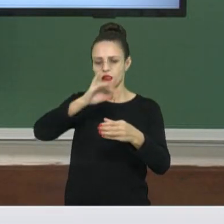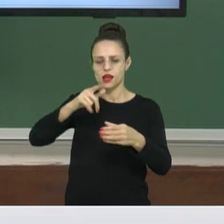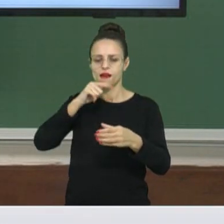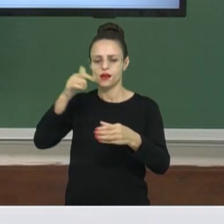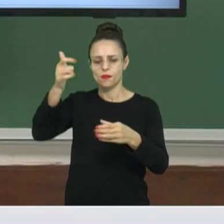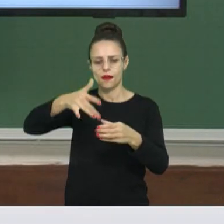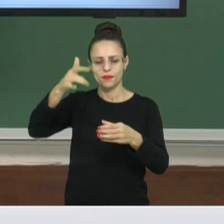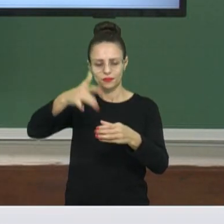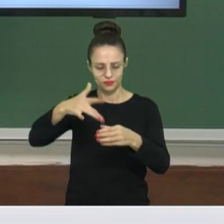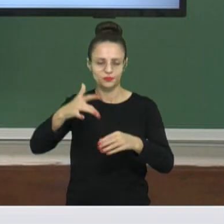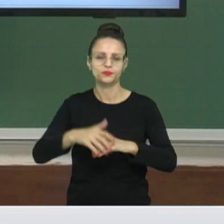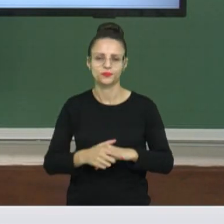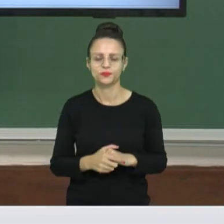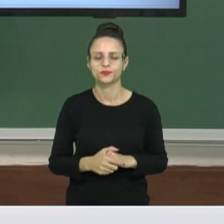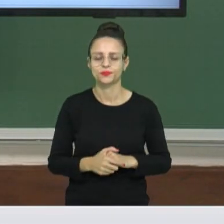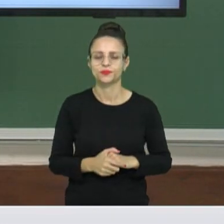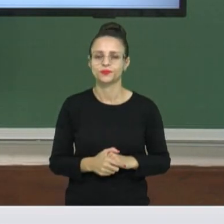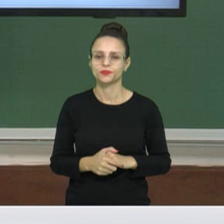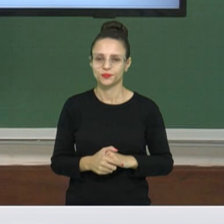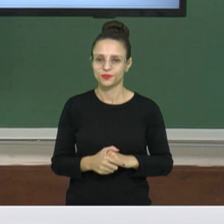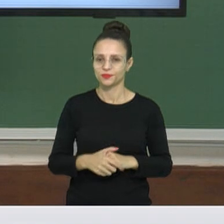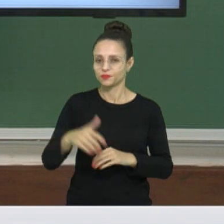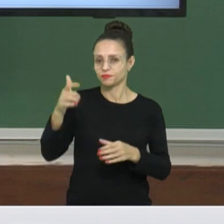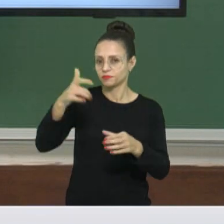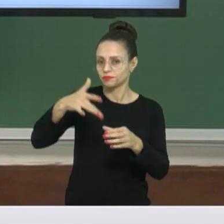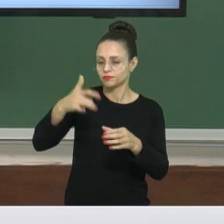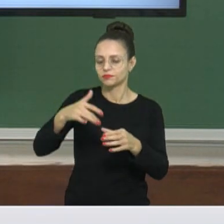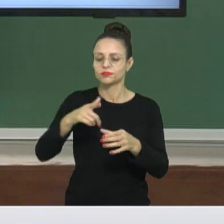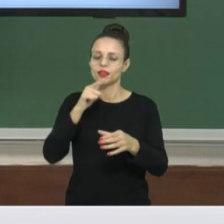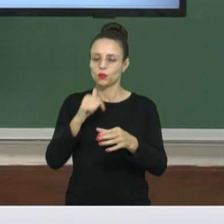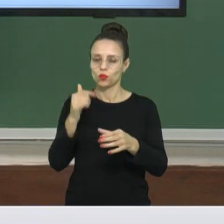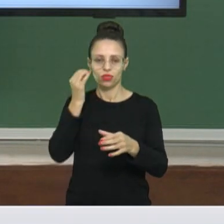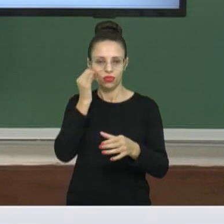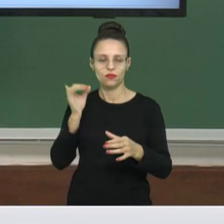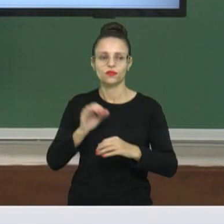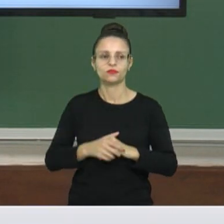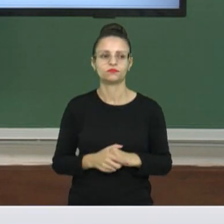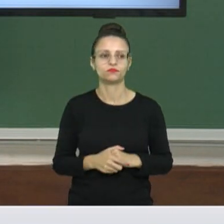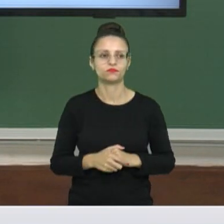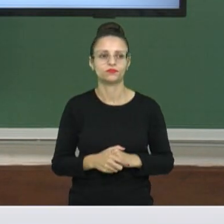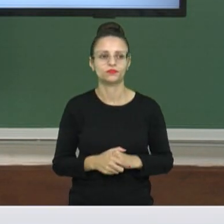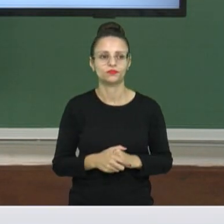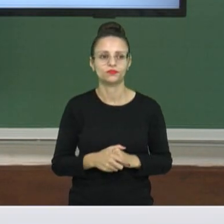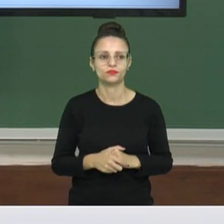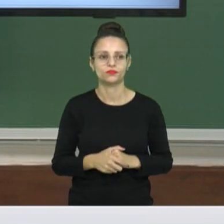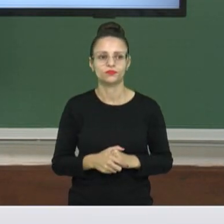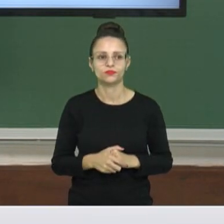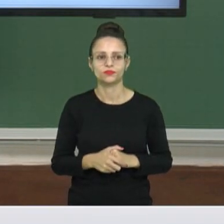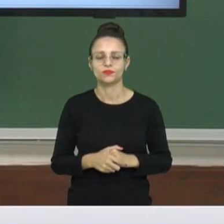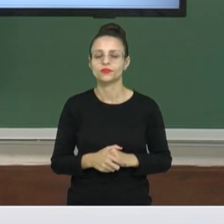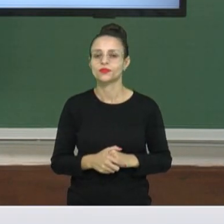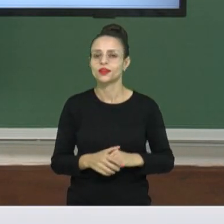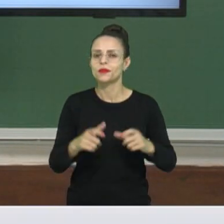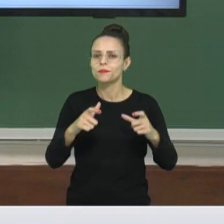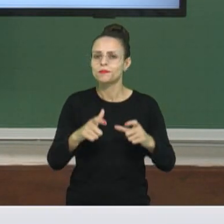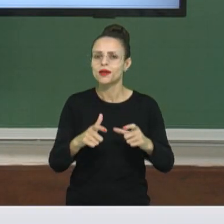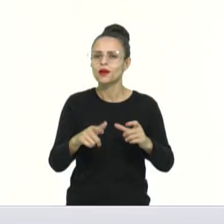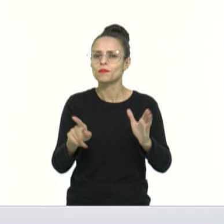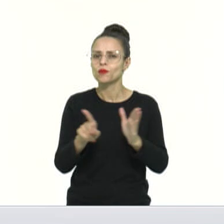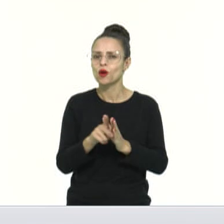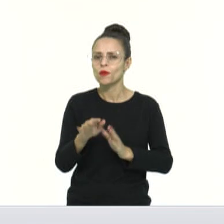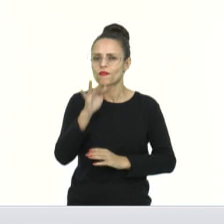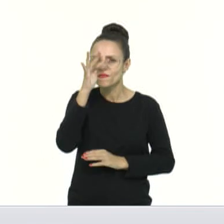e tal, e que o mosquito possa achar um ambiente favorável para ele proliferar. Pratinhos de vasos de